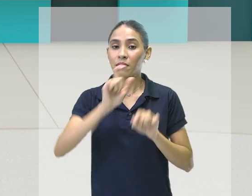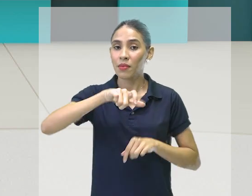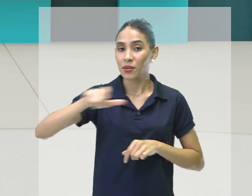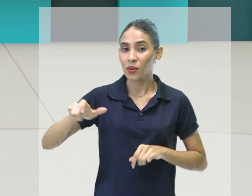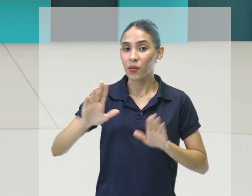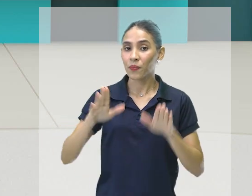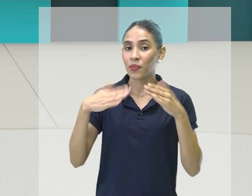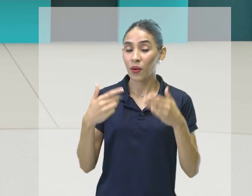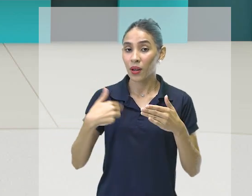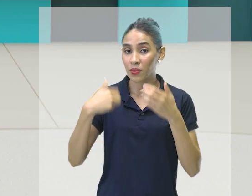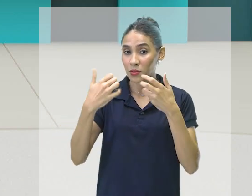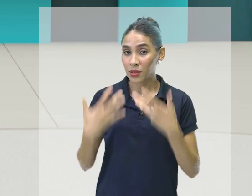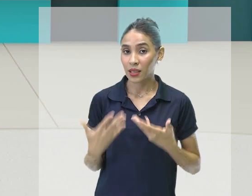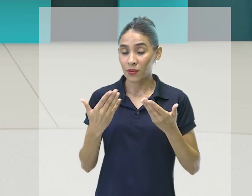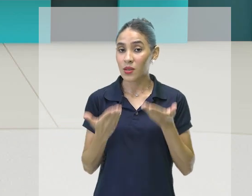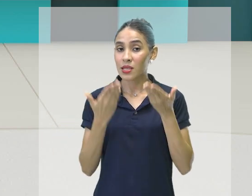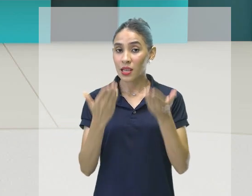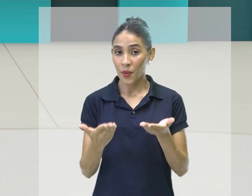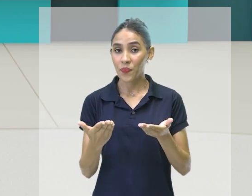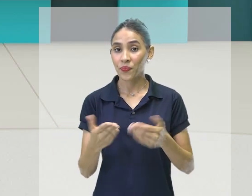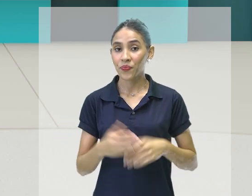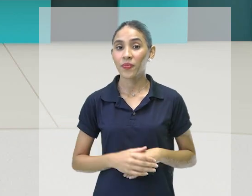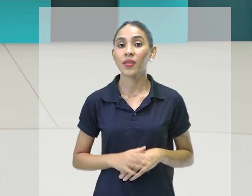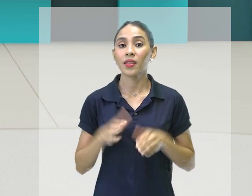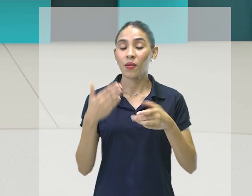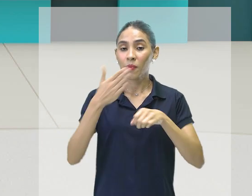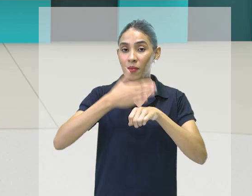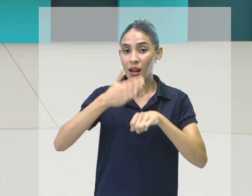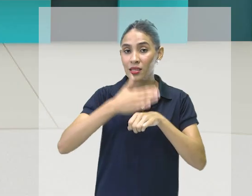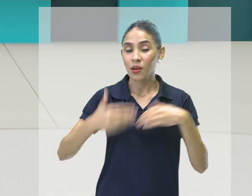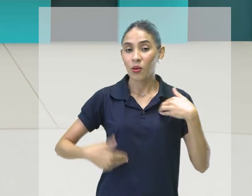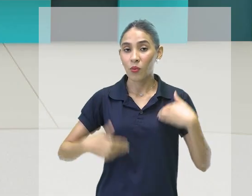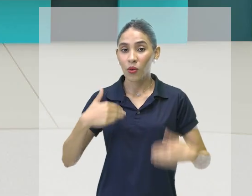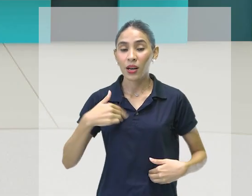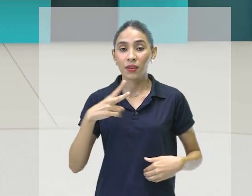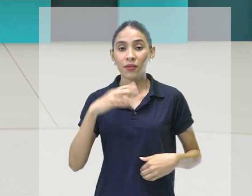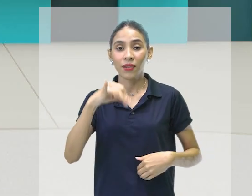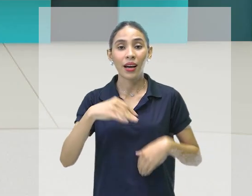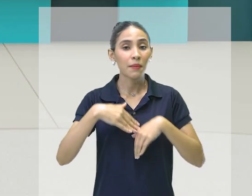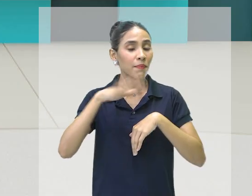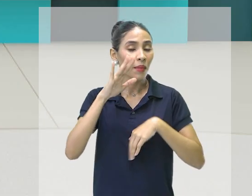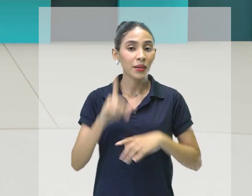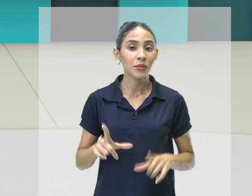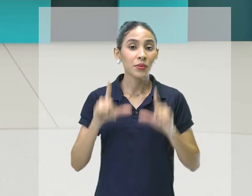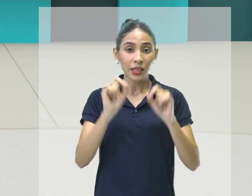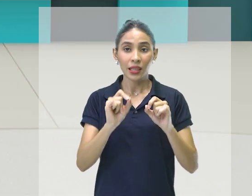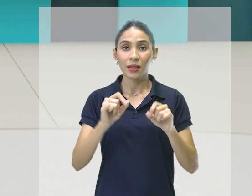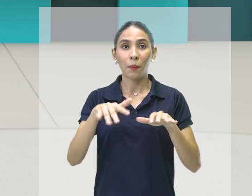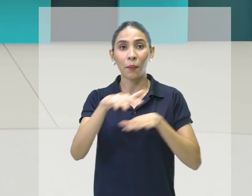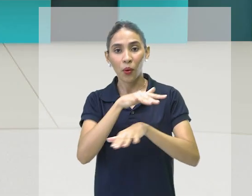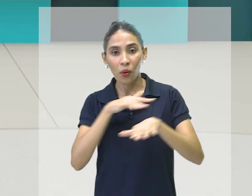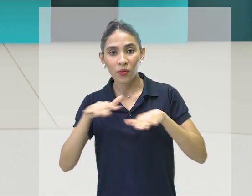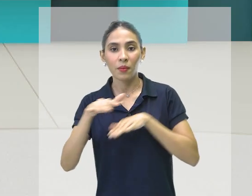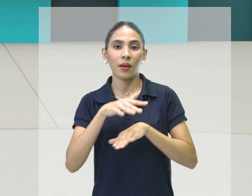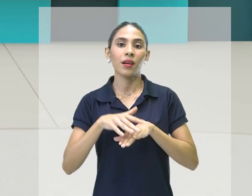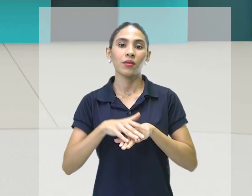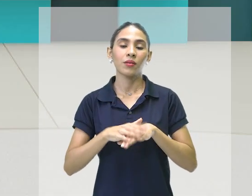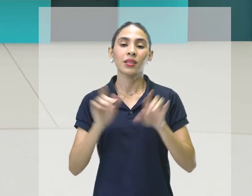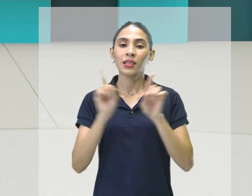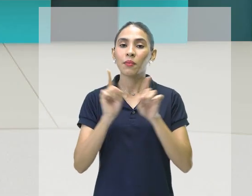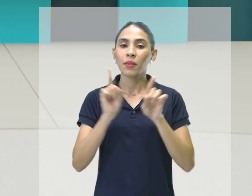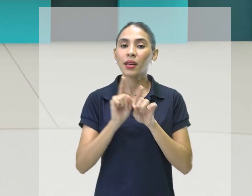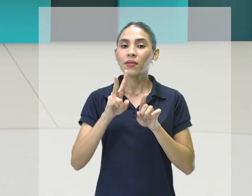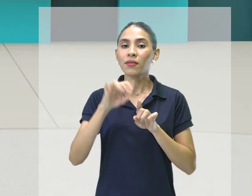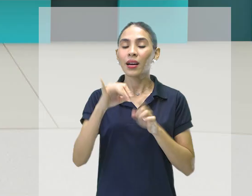entre os indivíduos. Então, como eu falei para vocês, essas práticas corporais vão além da questão do